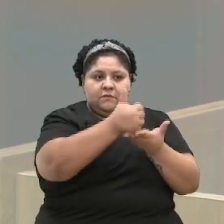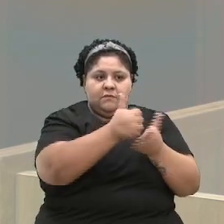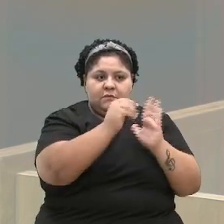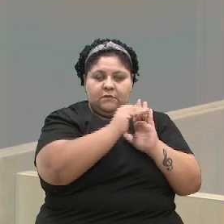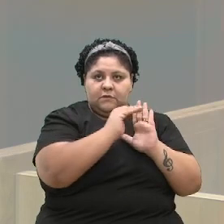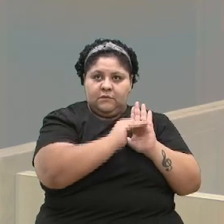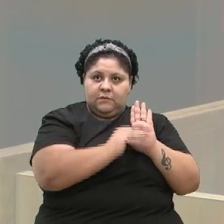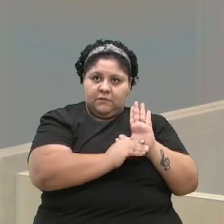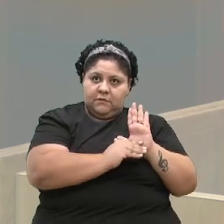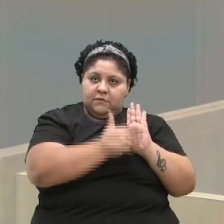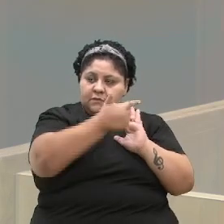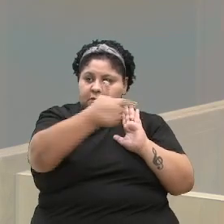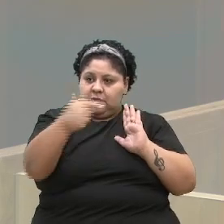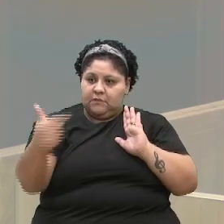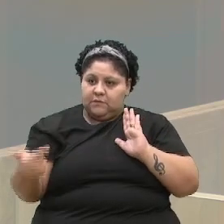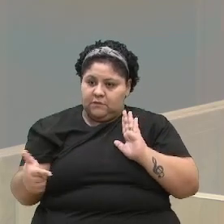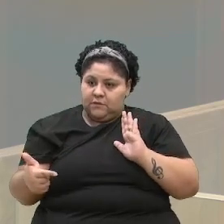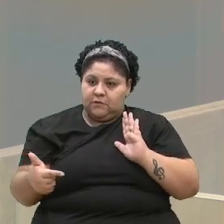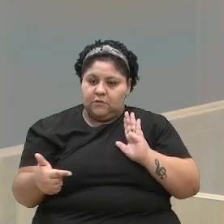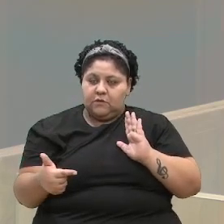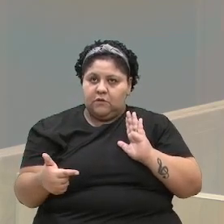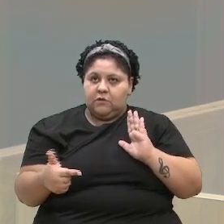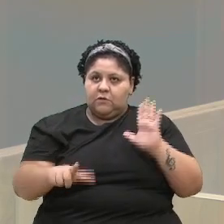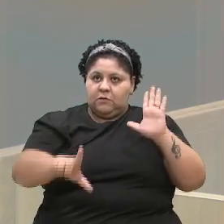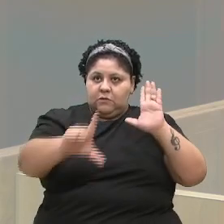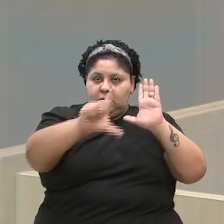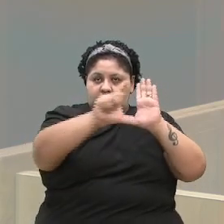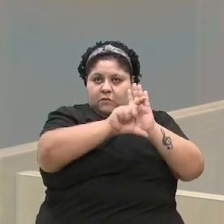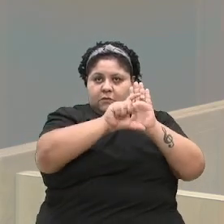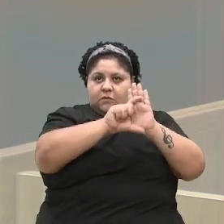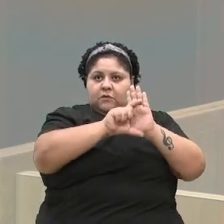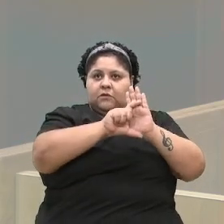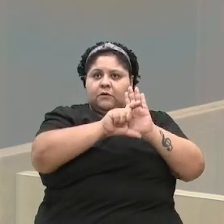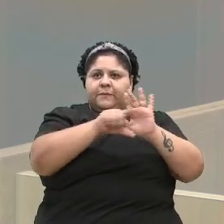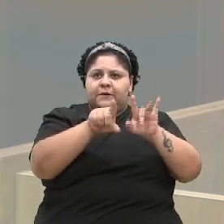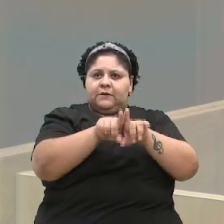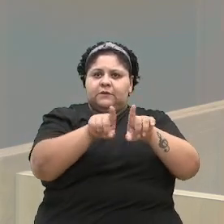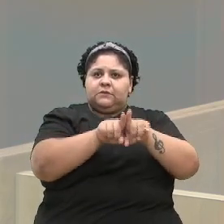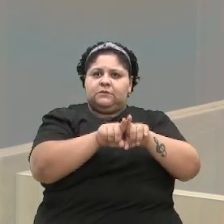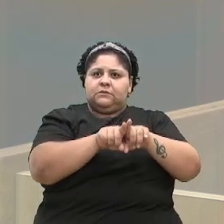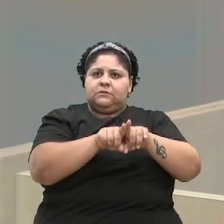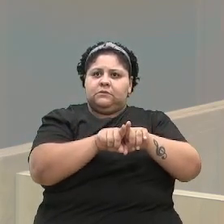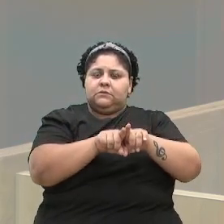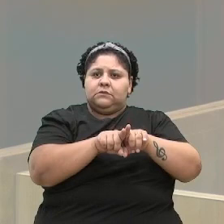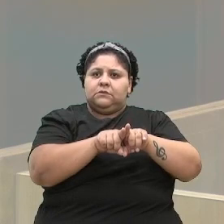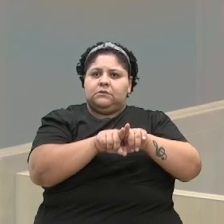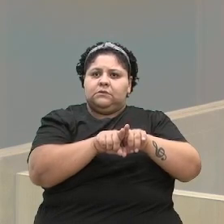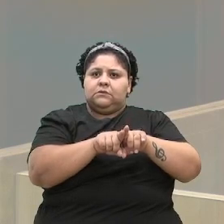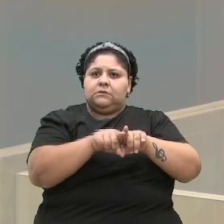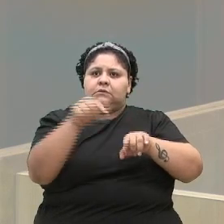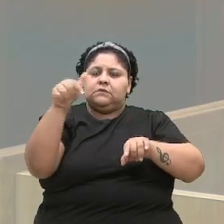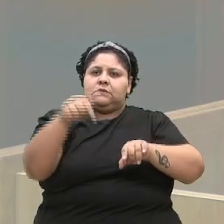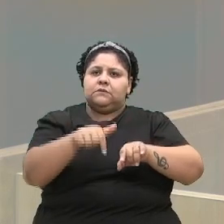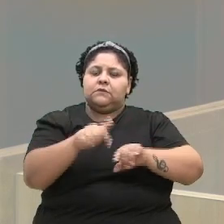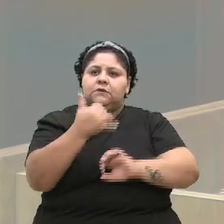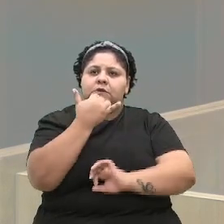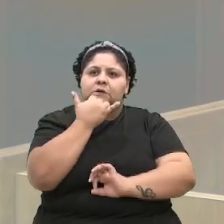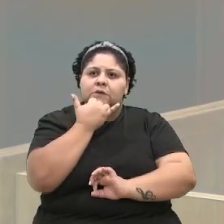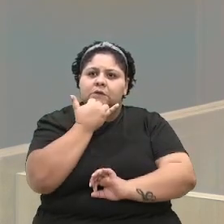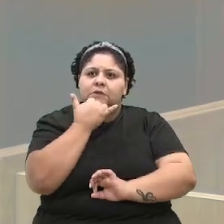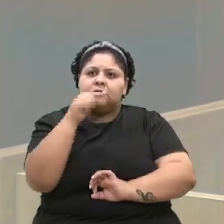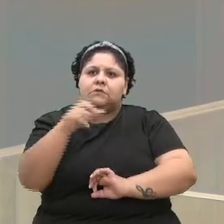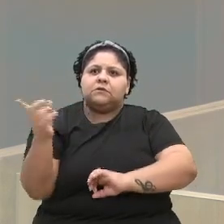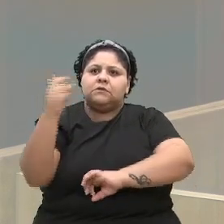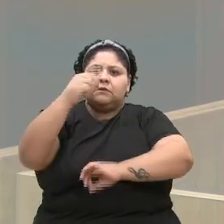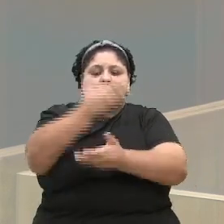programa e as demais normas essenciais à operacionalização do programa. Esta lei entra em vigor na data da